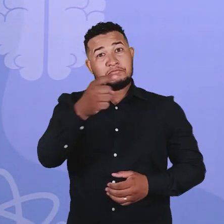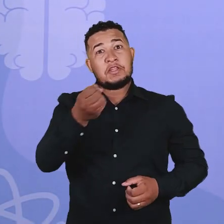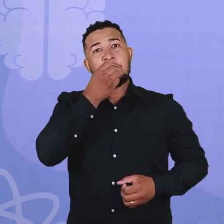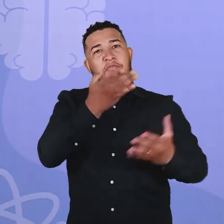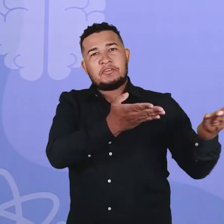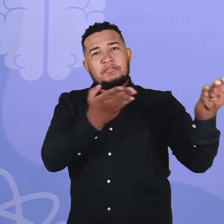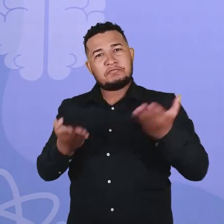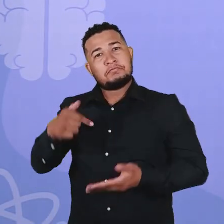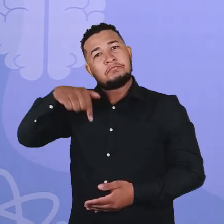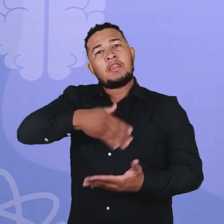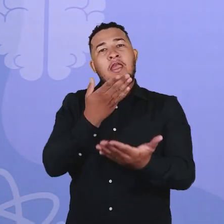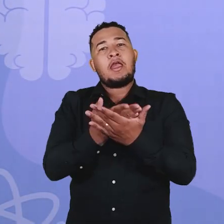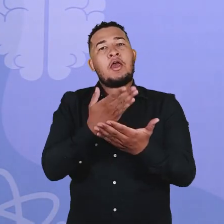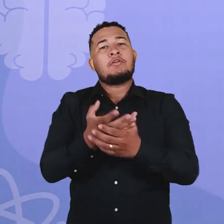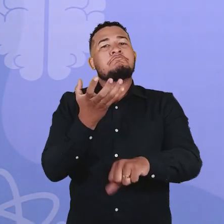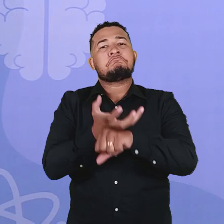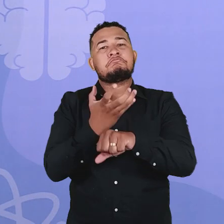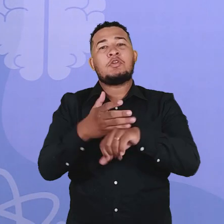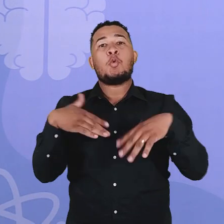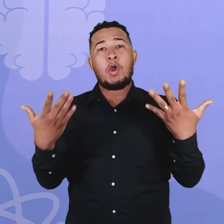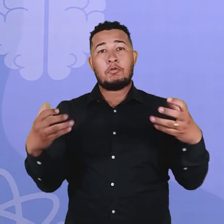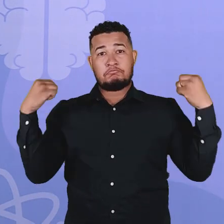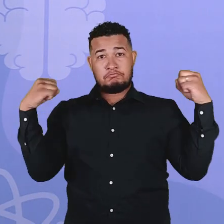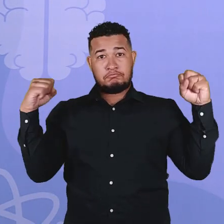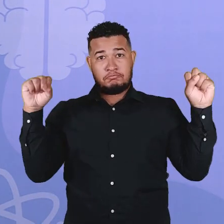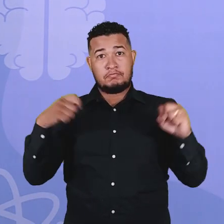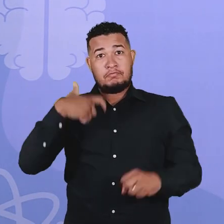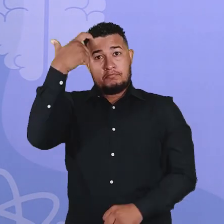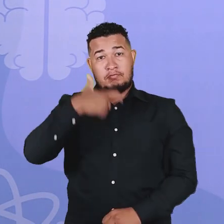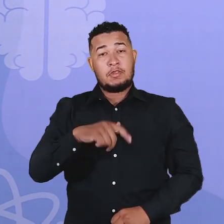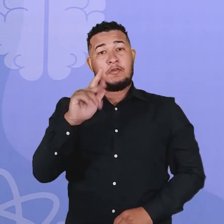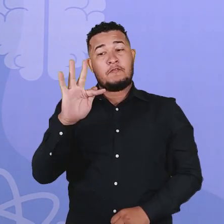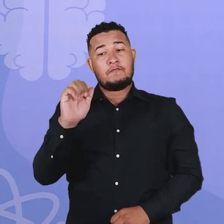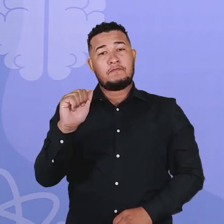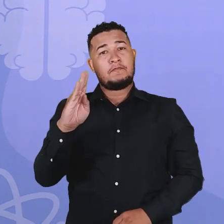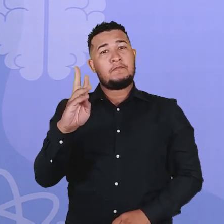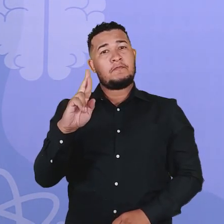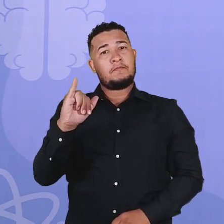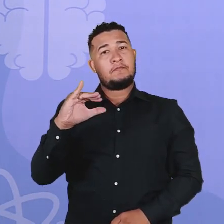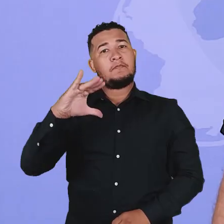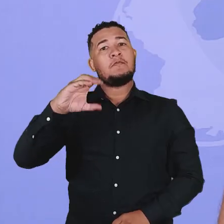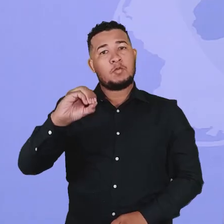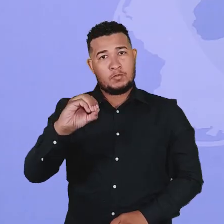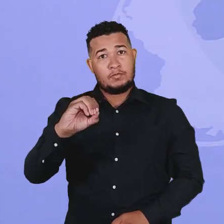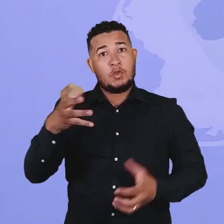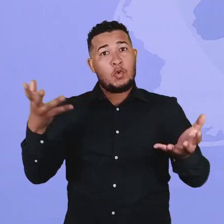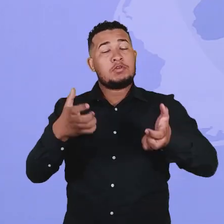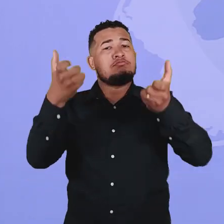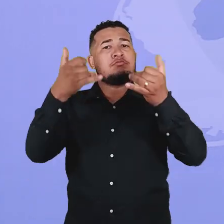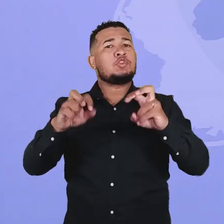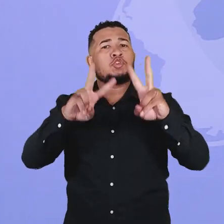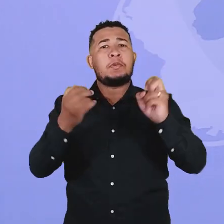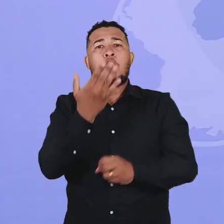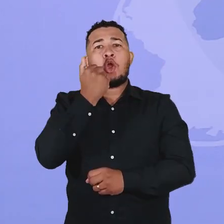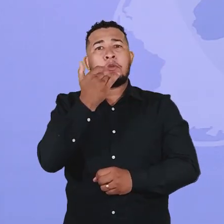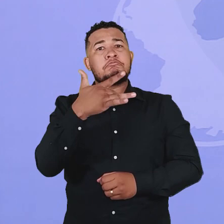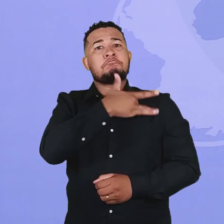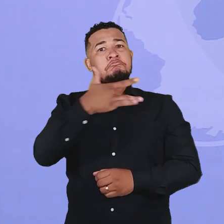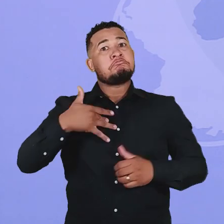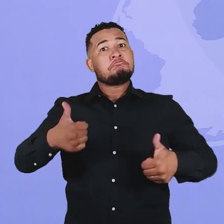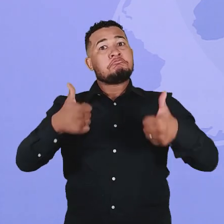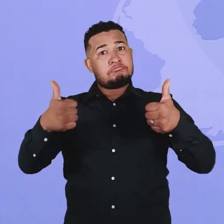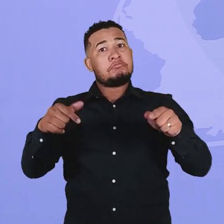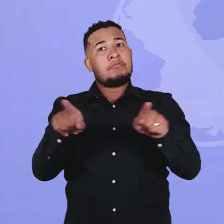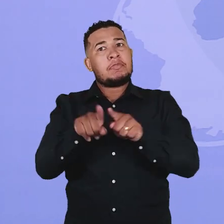Sejam bem-vindos à aula da disciplina de Educação Física. Meu nome é Fabrício Coradini e hoje nós vamos falar sobre alimentação